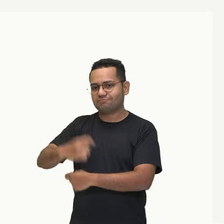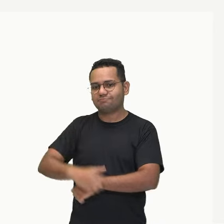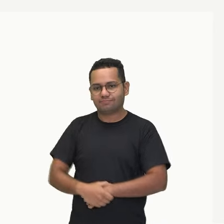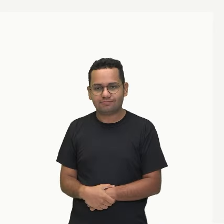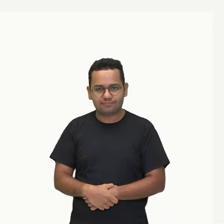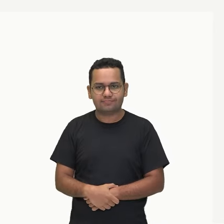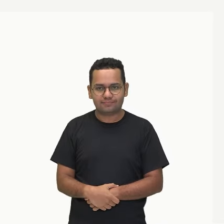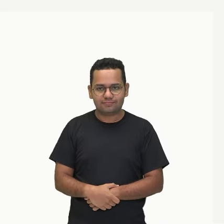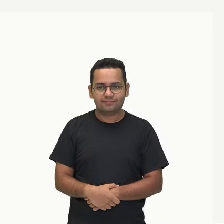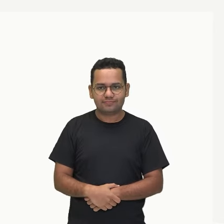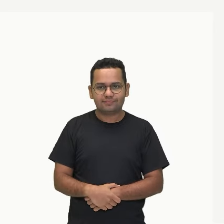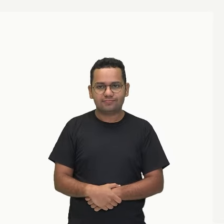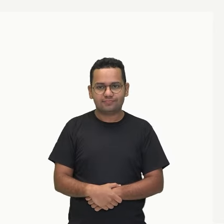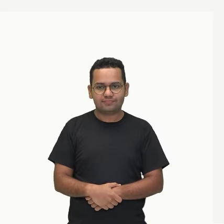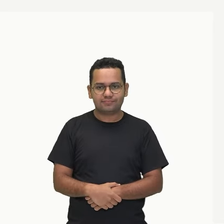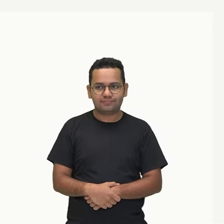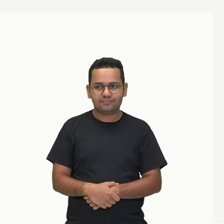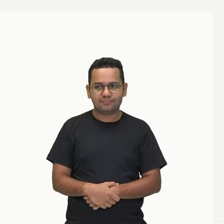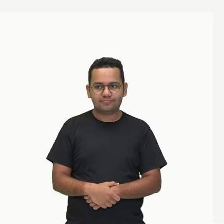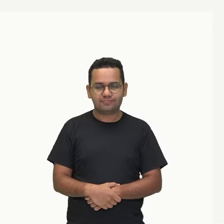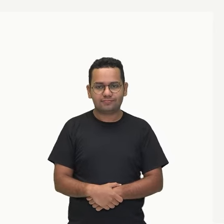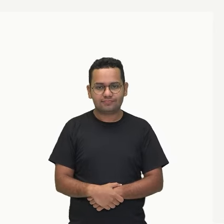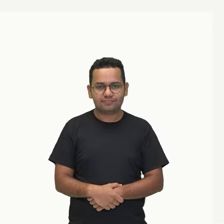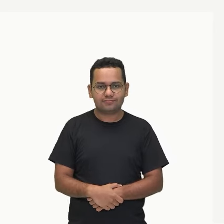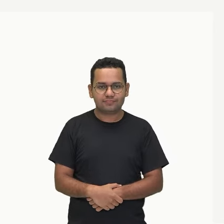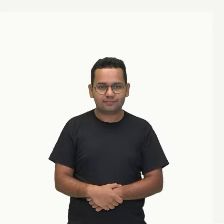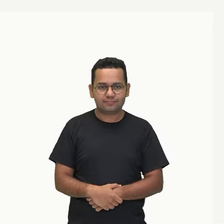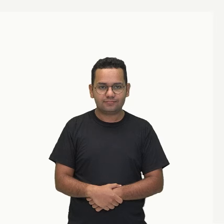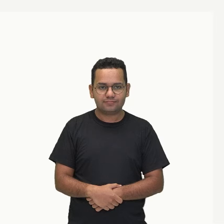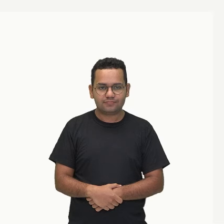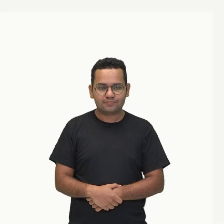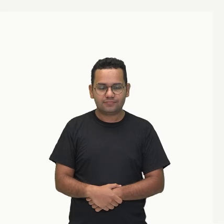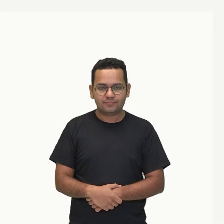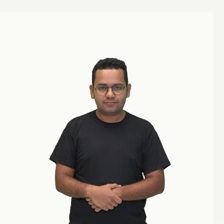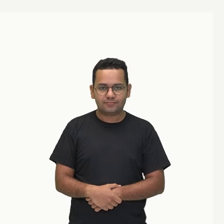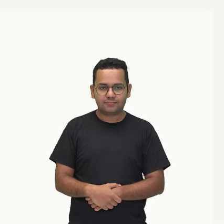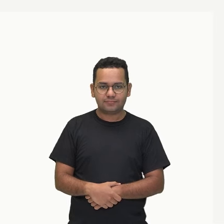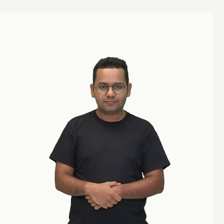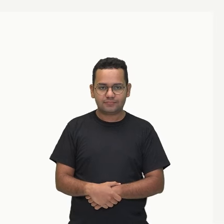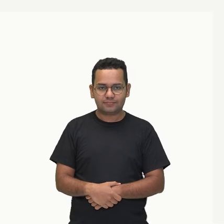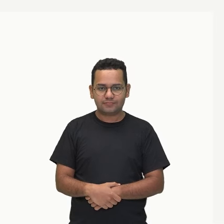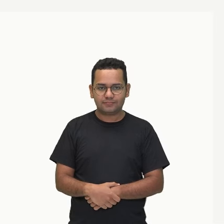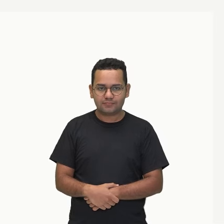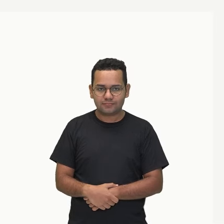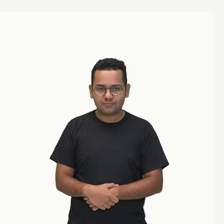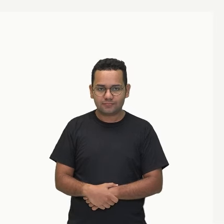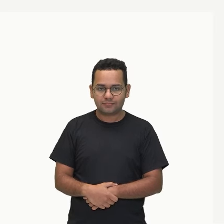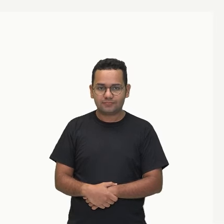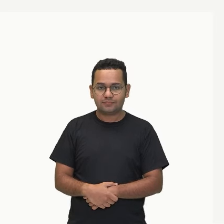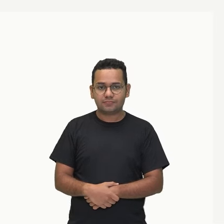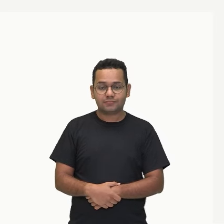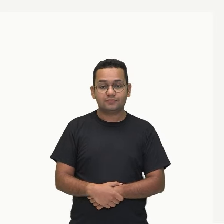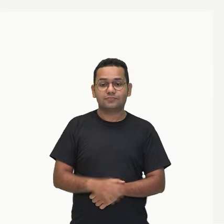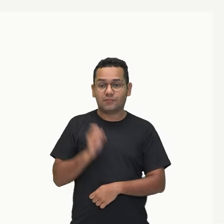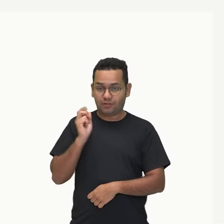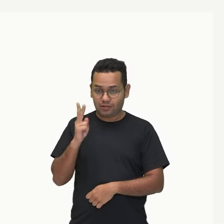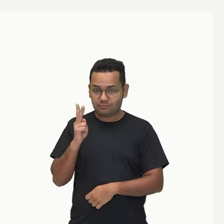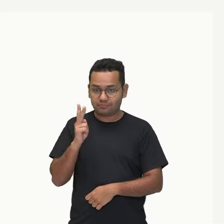É uma questão de fé aí nesse sentido, tá bom? Quanto à questão da